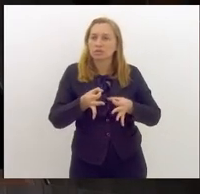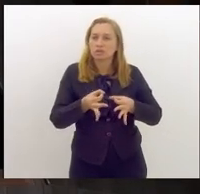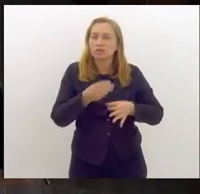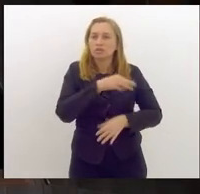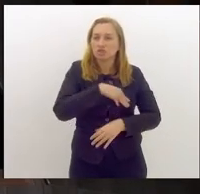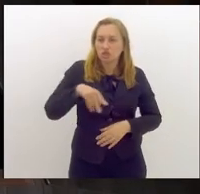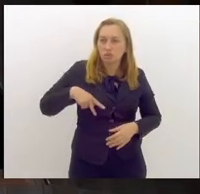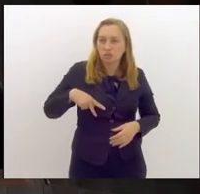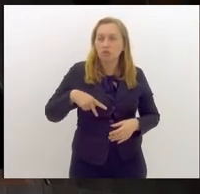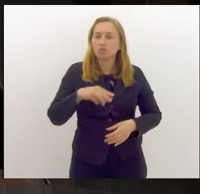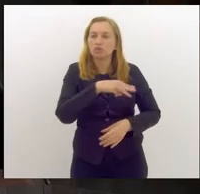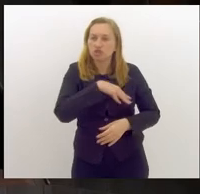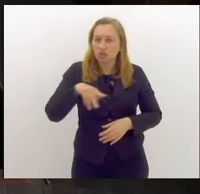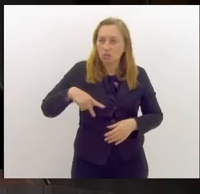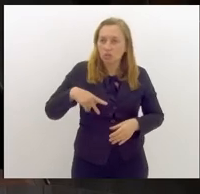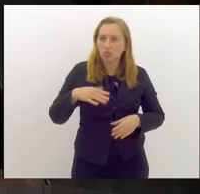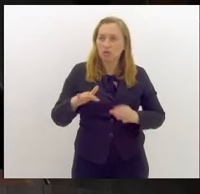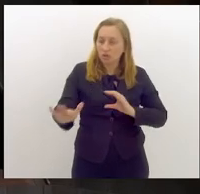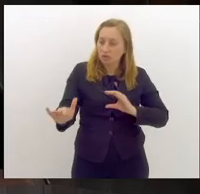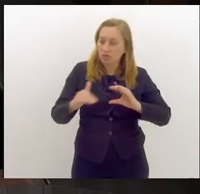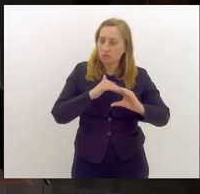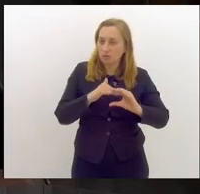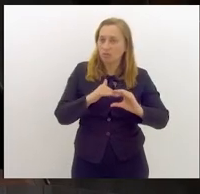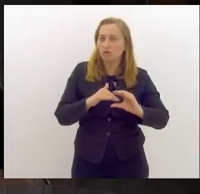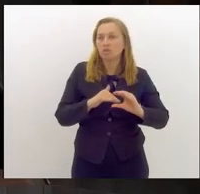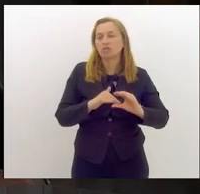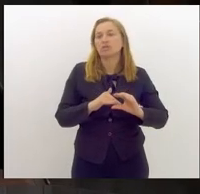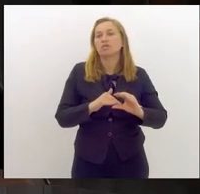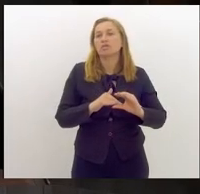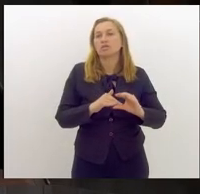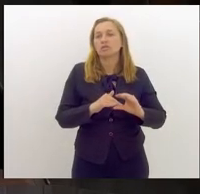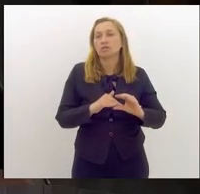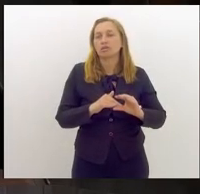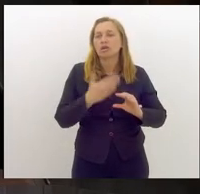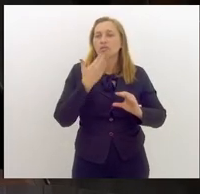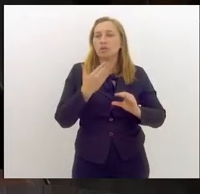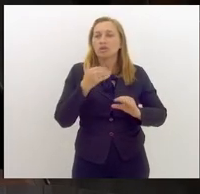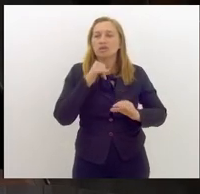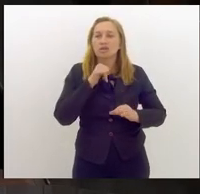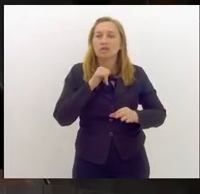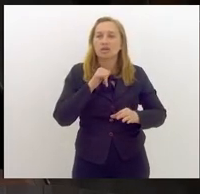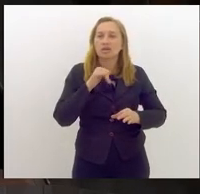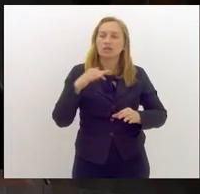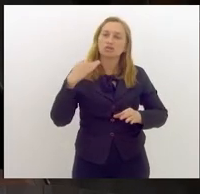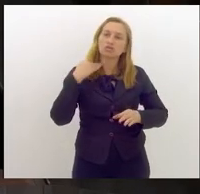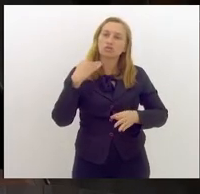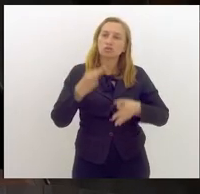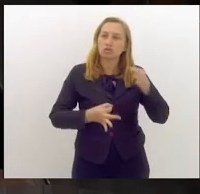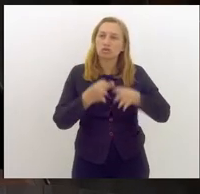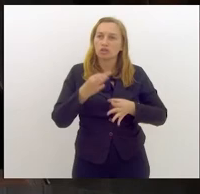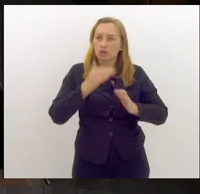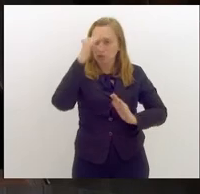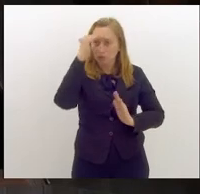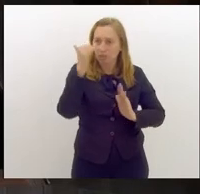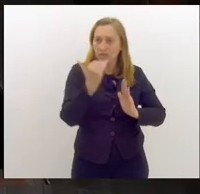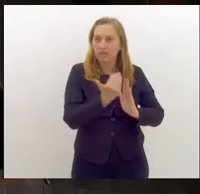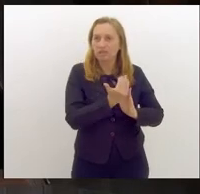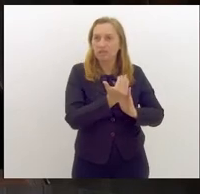o Ministério Público o Ministério Público mandou pedindo a juíza que cumprisse